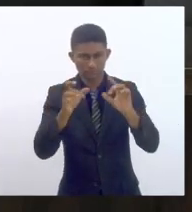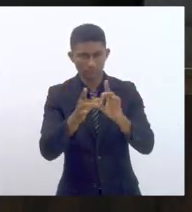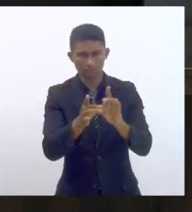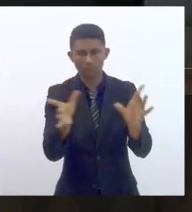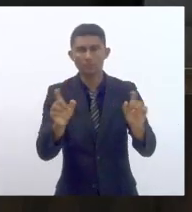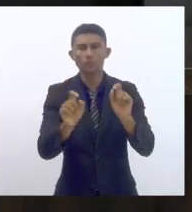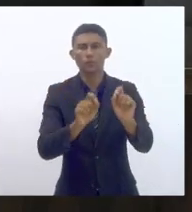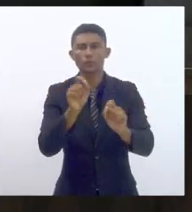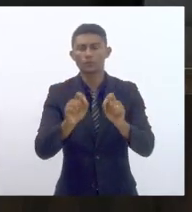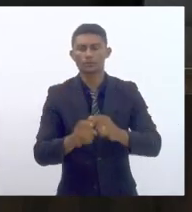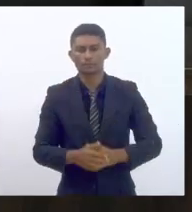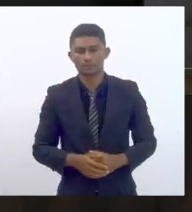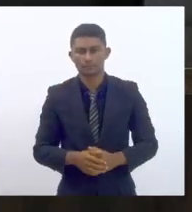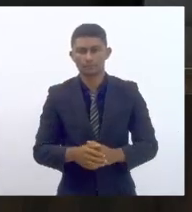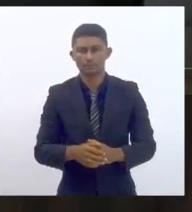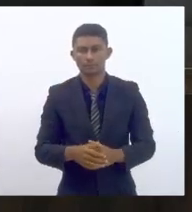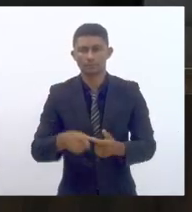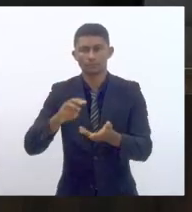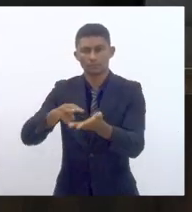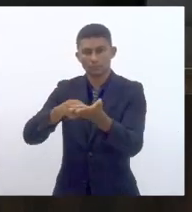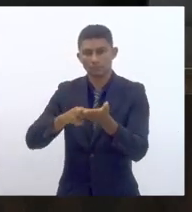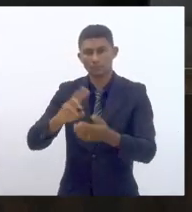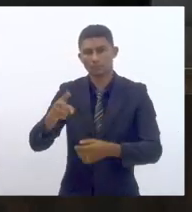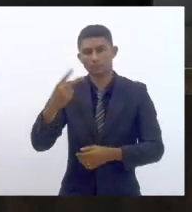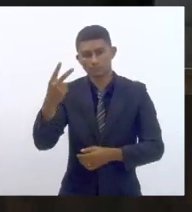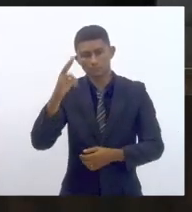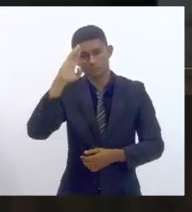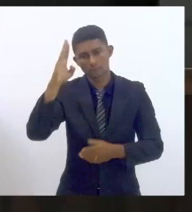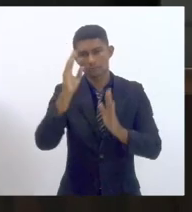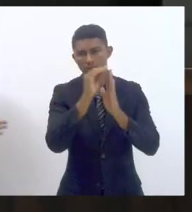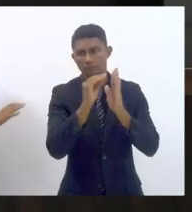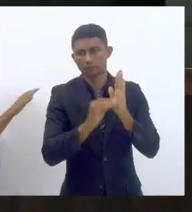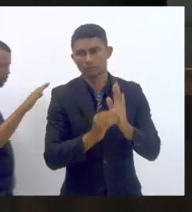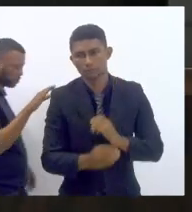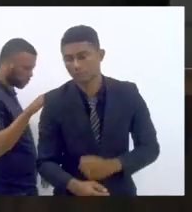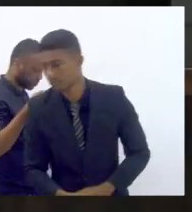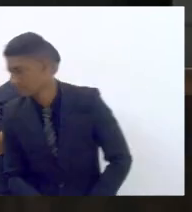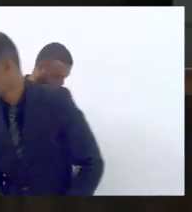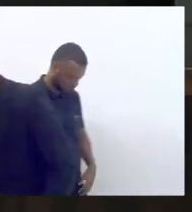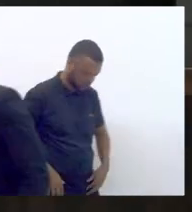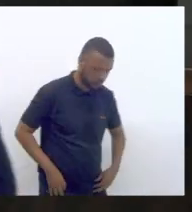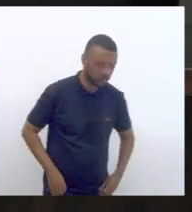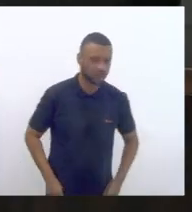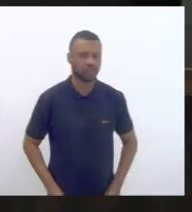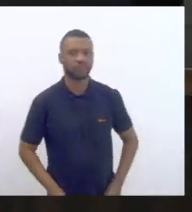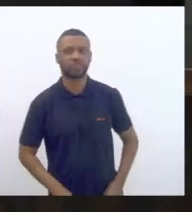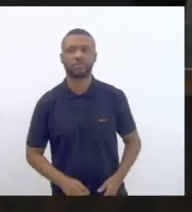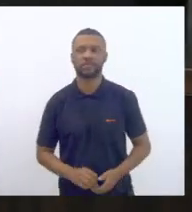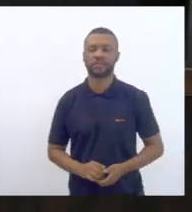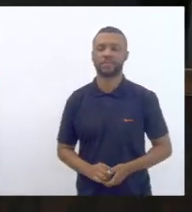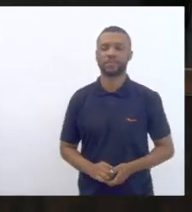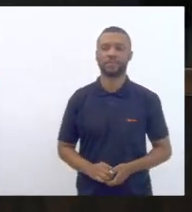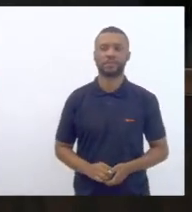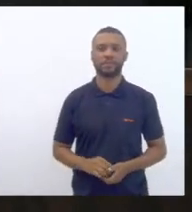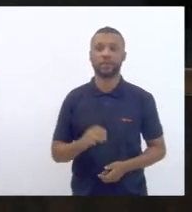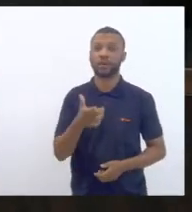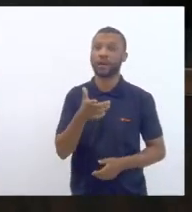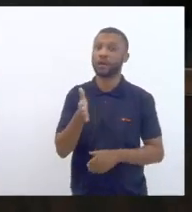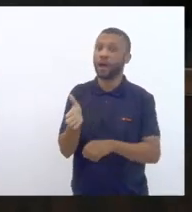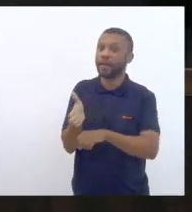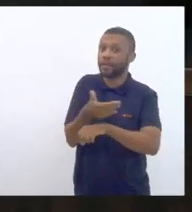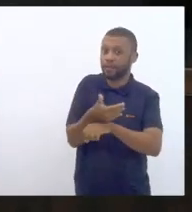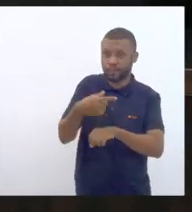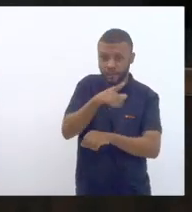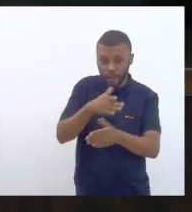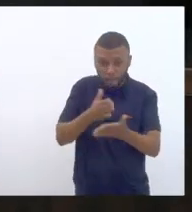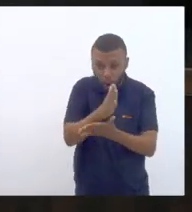quero botar as duas mensagens em regime de prioridade, mensagem 23 e 22, antecipá-las. Senhores que